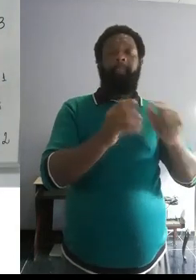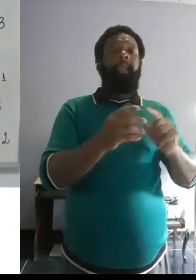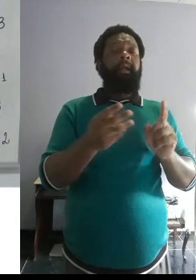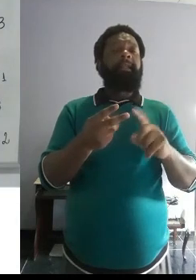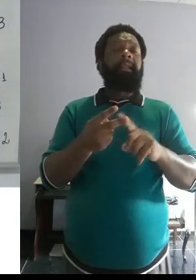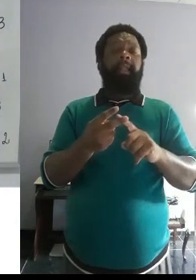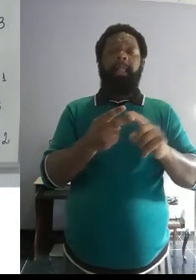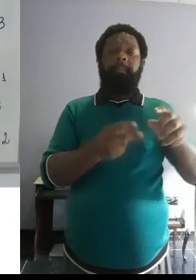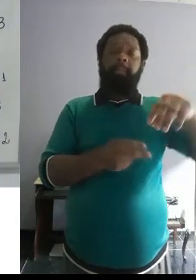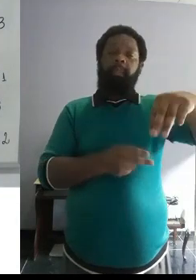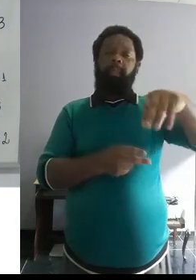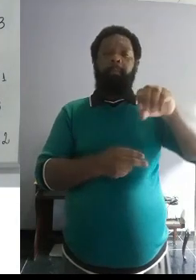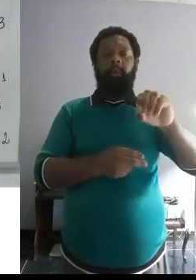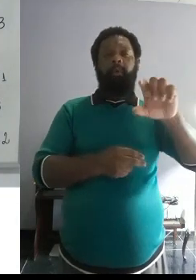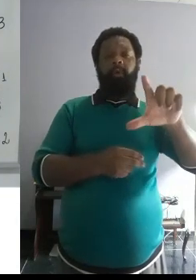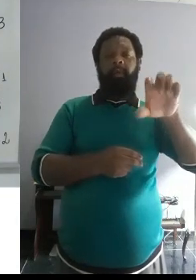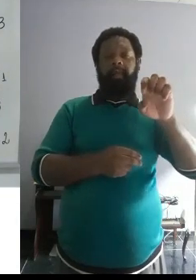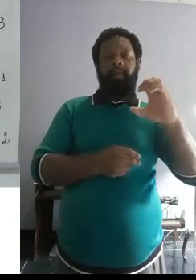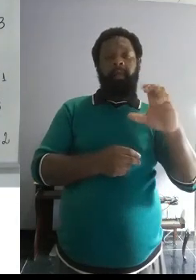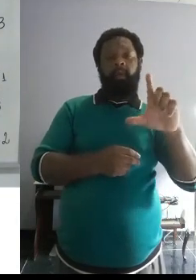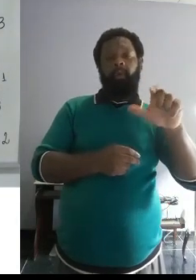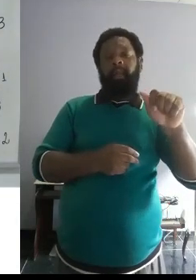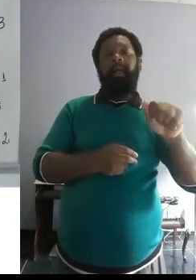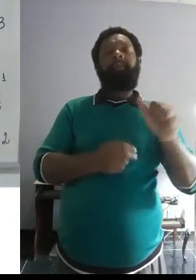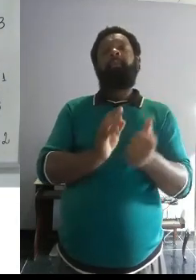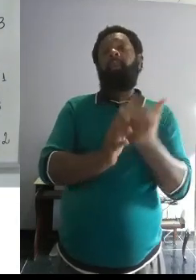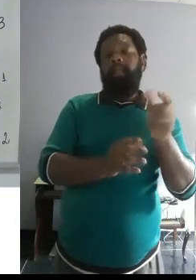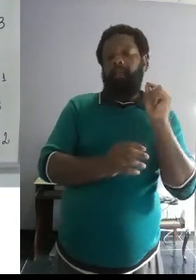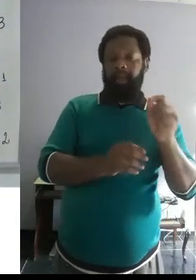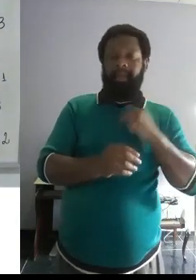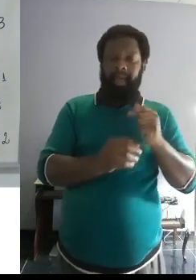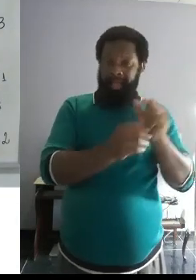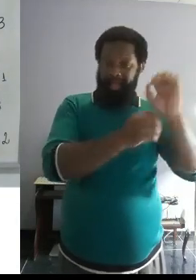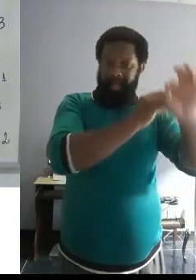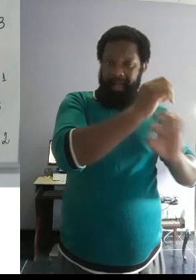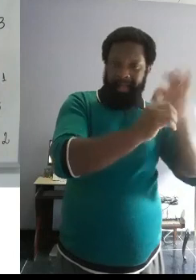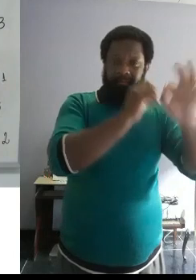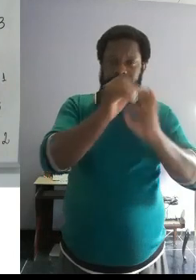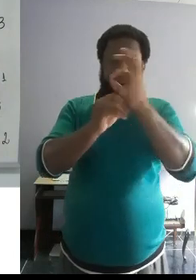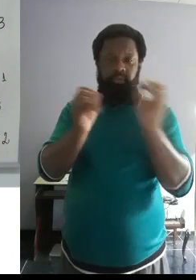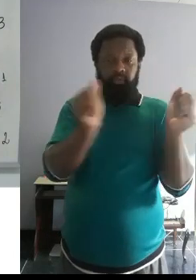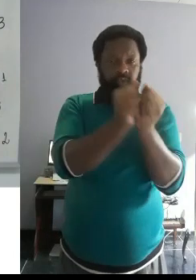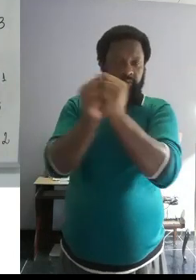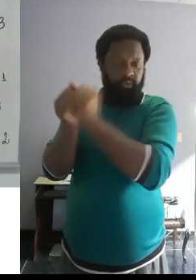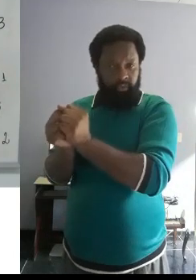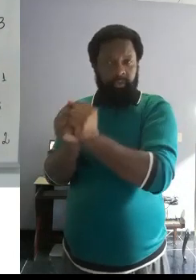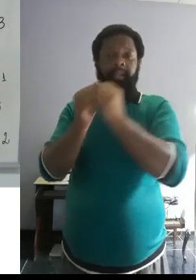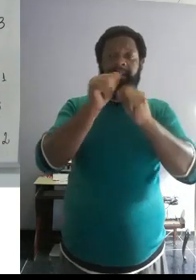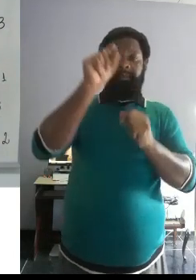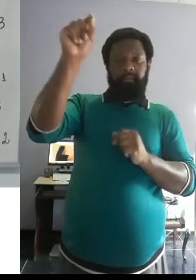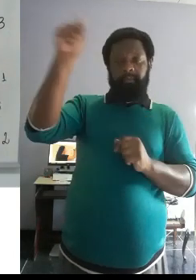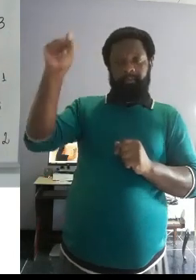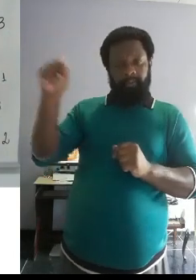molécula? Molécula, como eu disse, é o grupamento de átomos que estão ligados. Isso aqui é um grupamento de átomos que estão ligados, isso